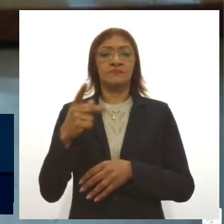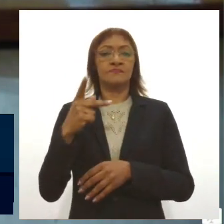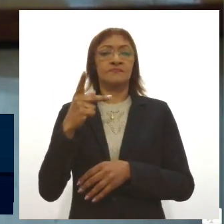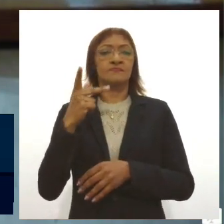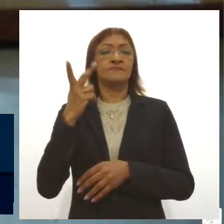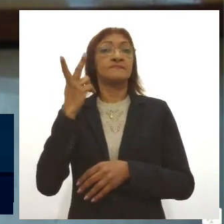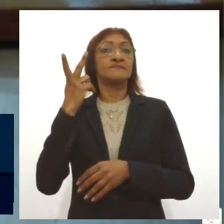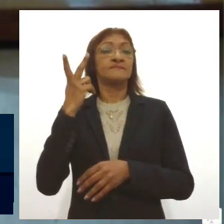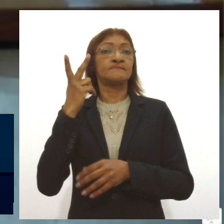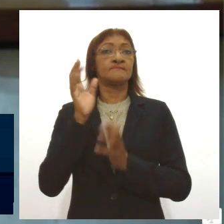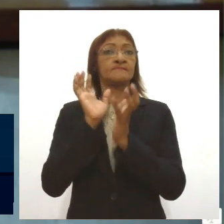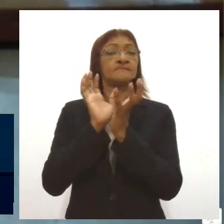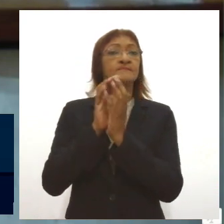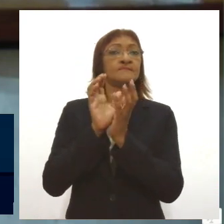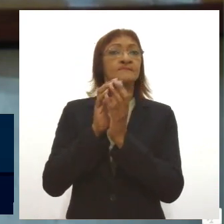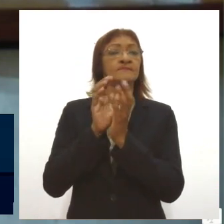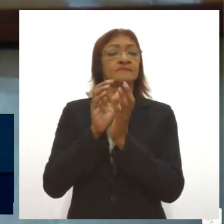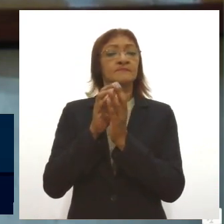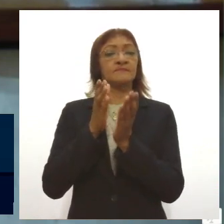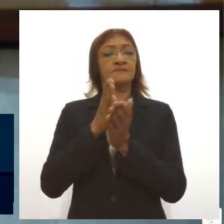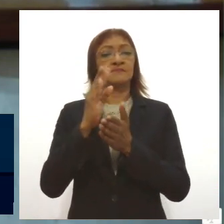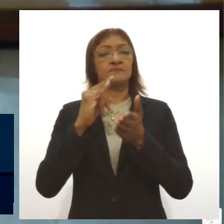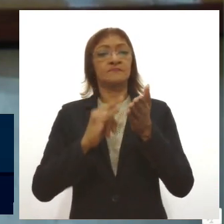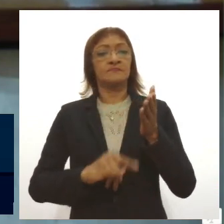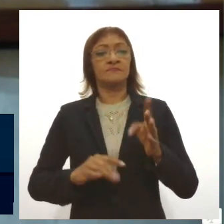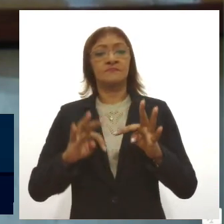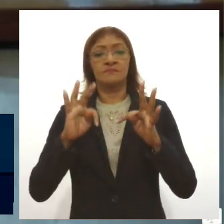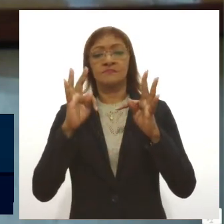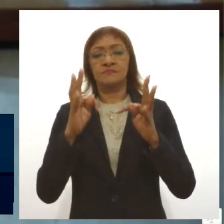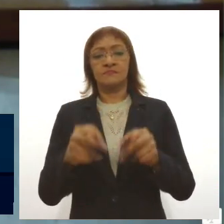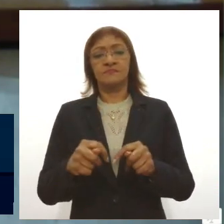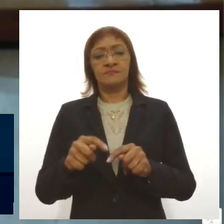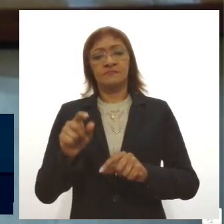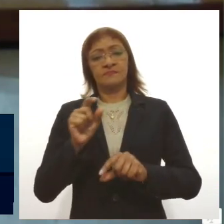tocante à implantação de todas aquelas as políticas